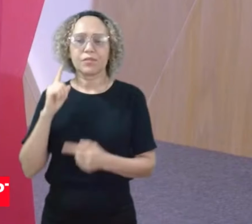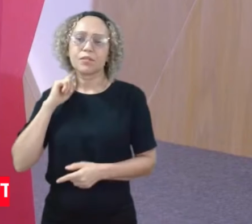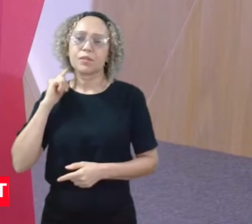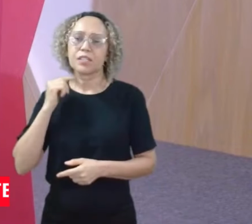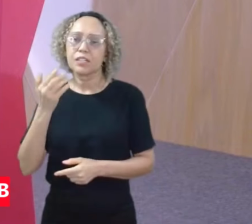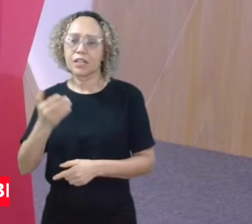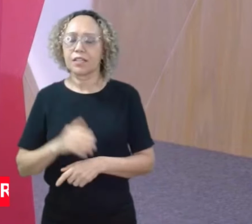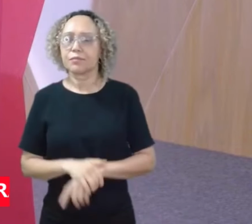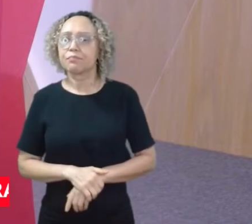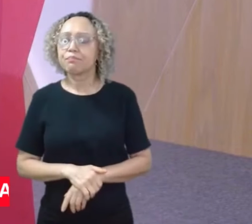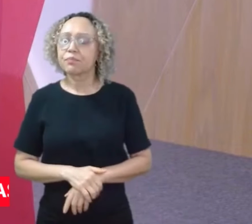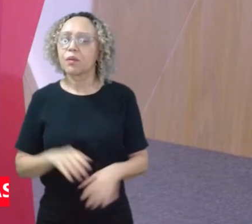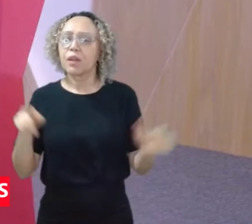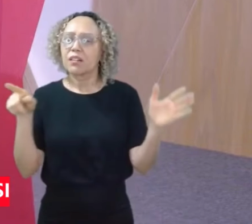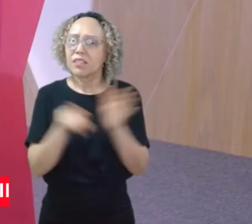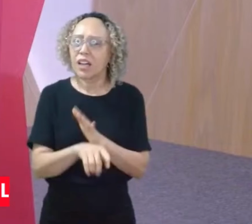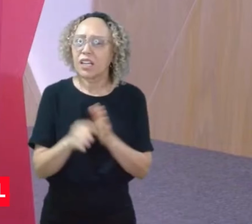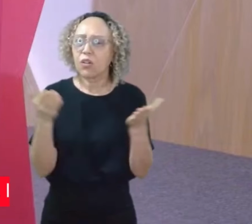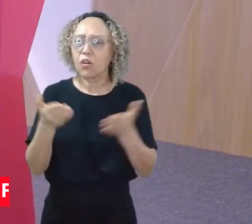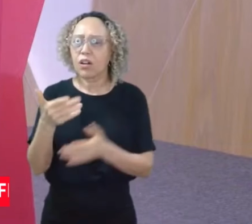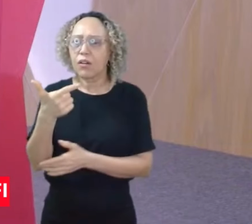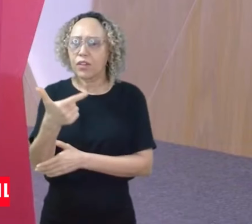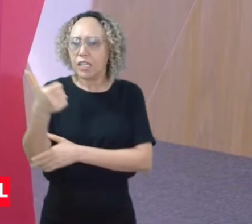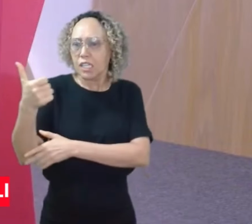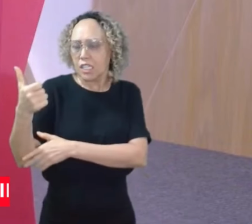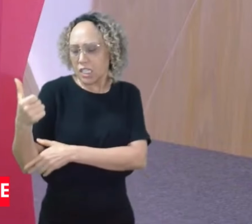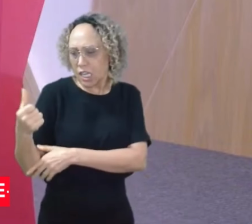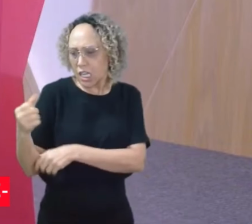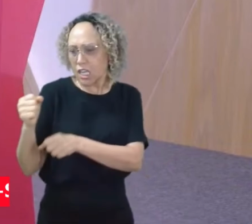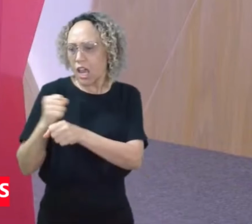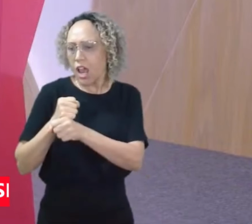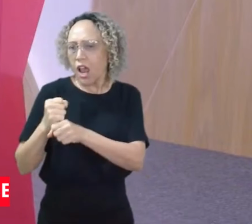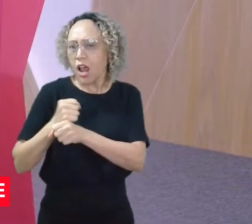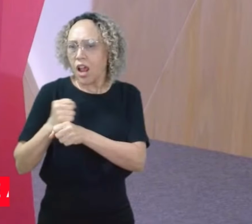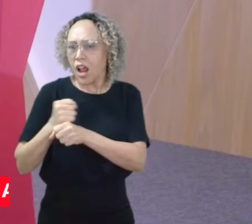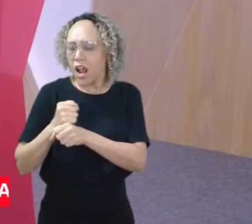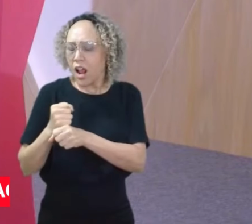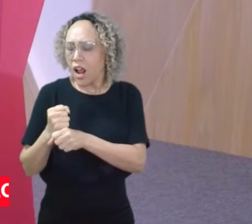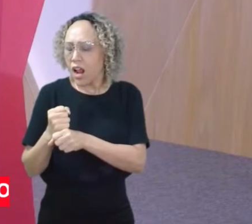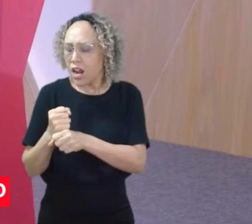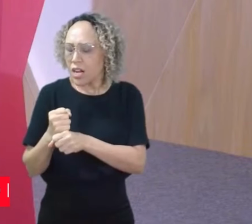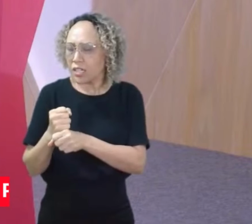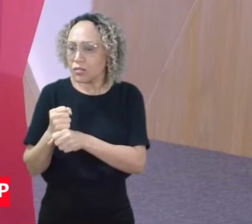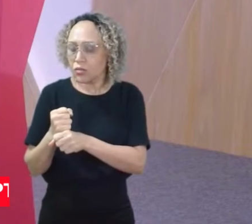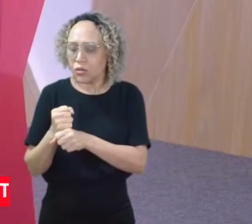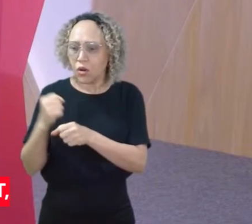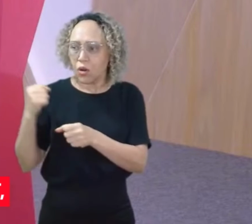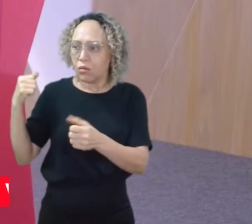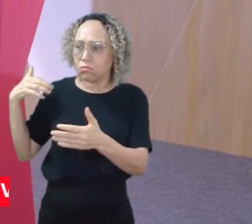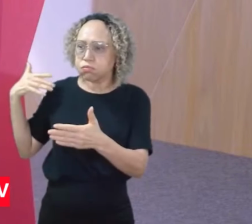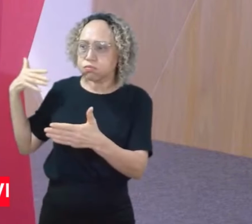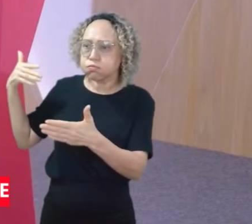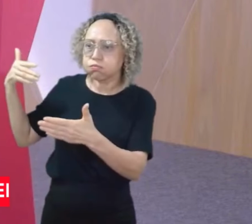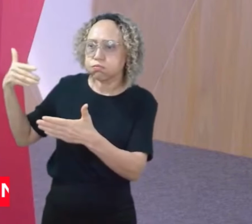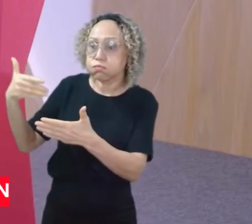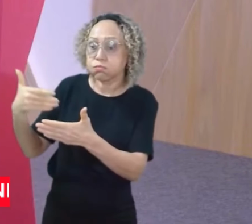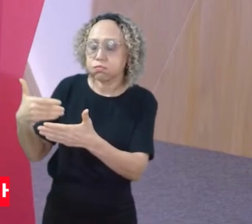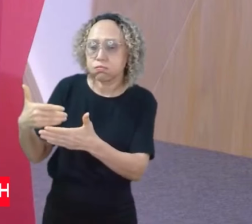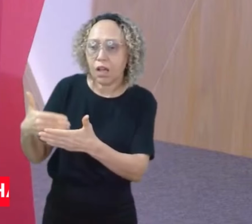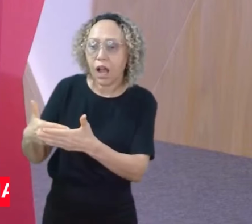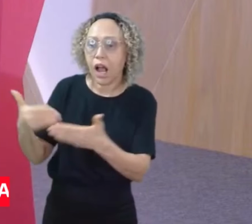depois de mais de 25 anos, 26 anos, a senhora é a primeira mulher e a primeira mulher negra a ocupar, então, e ser reeleita